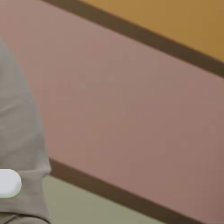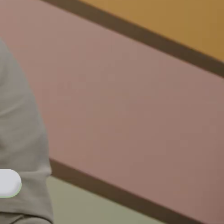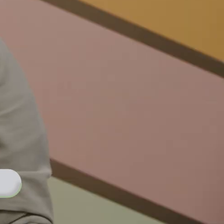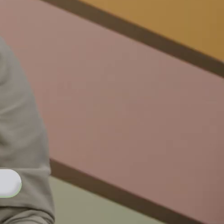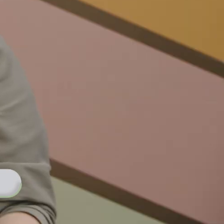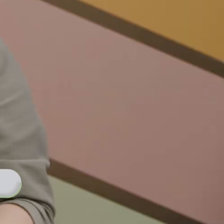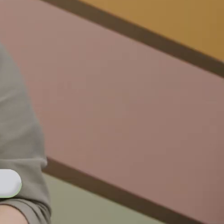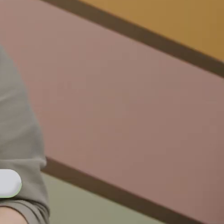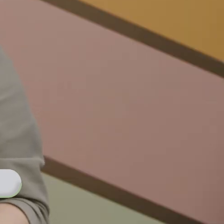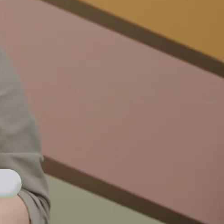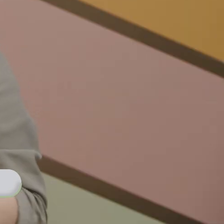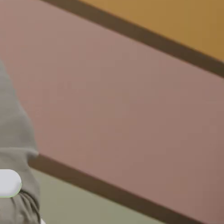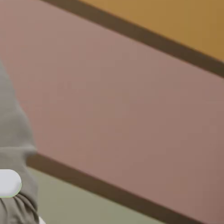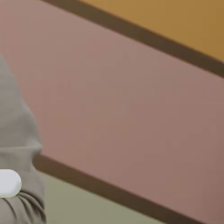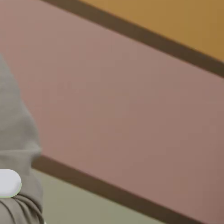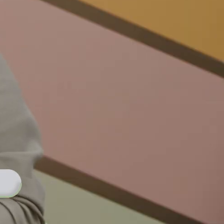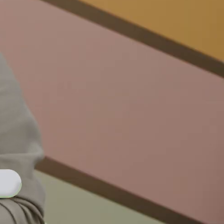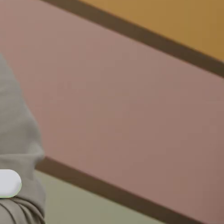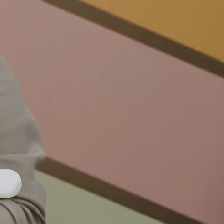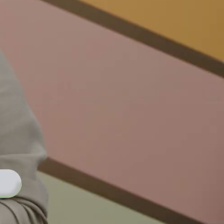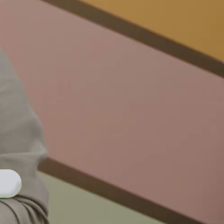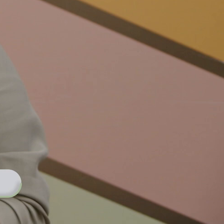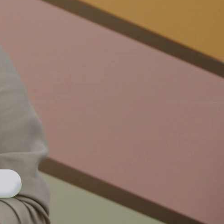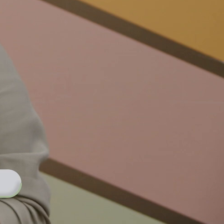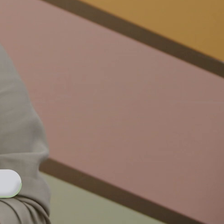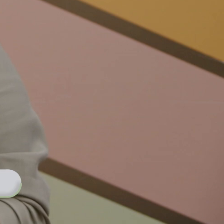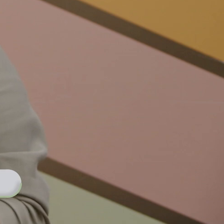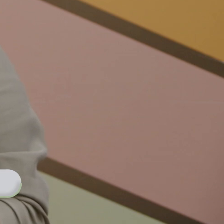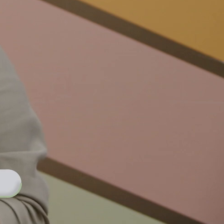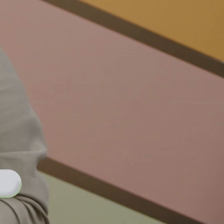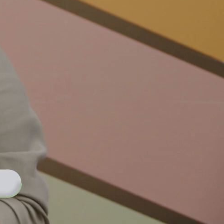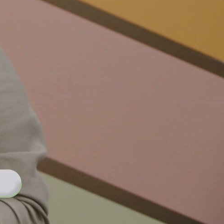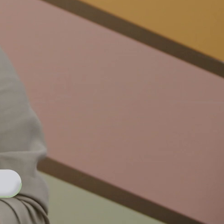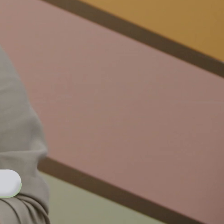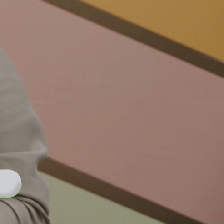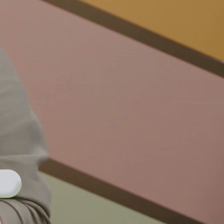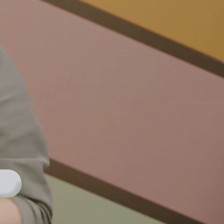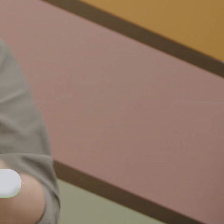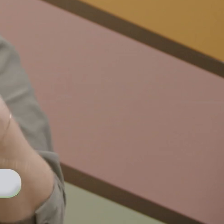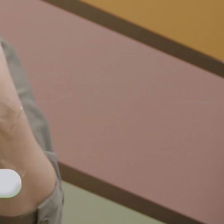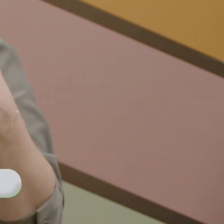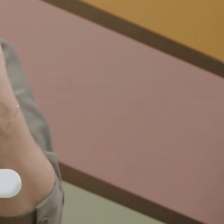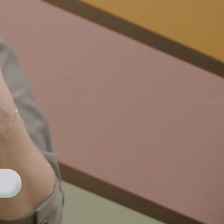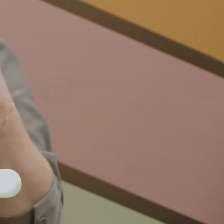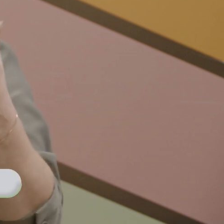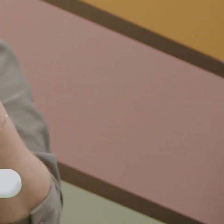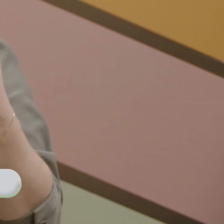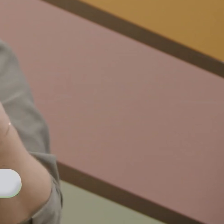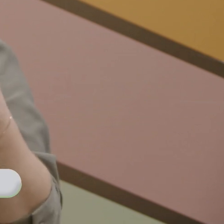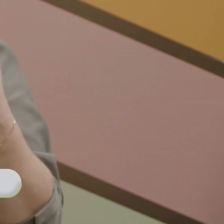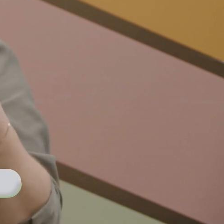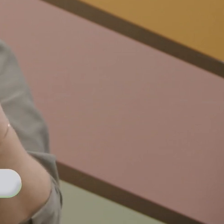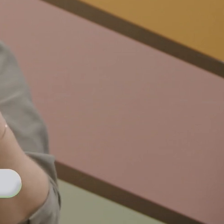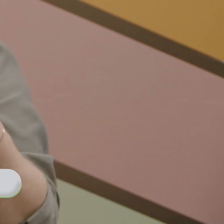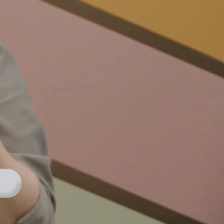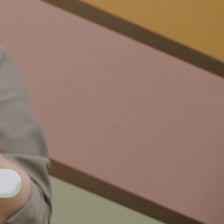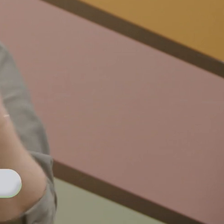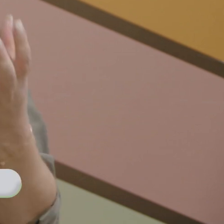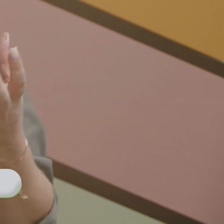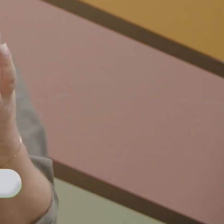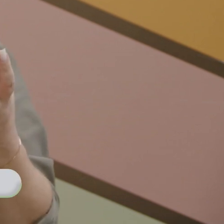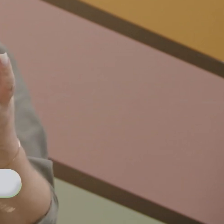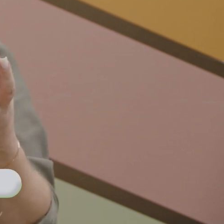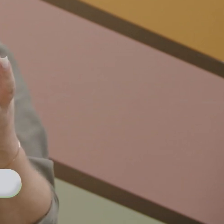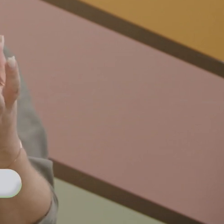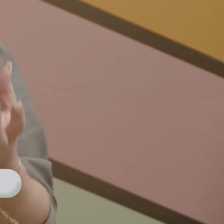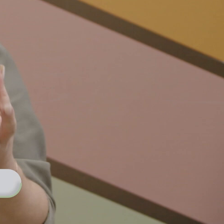exatamente. Um tempo de qualidade, né? Sim, é a ideia de que nós temos um dia, né? assim, né, de uma maneira bem aleatória, porque a gente também